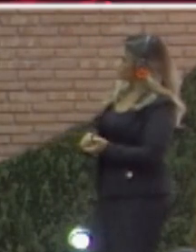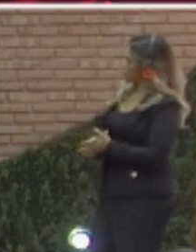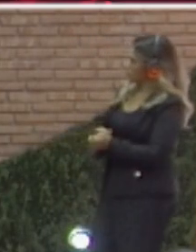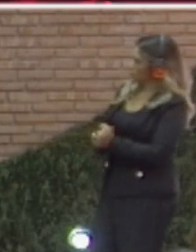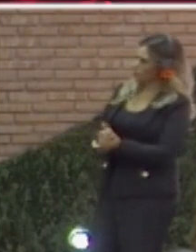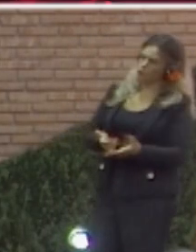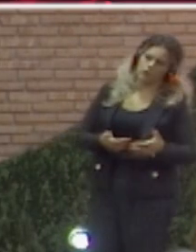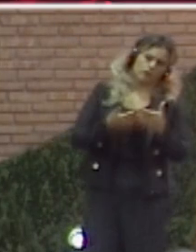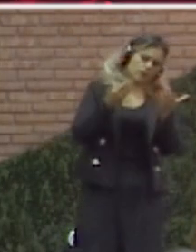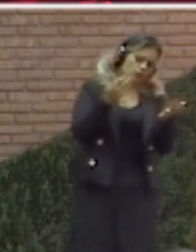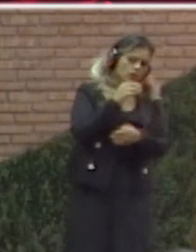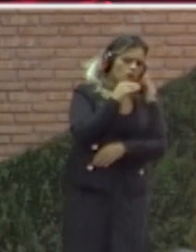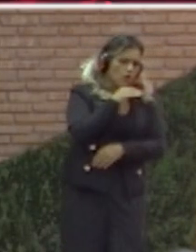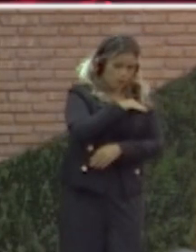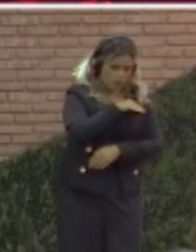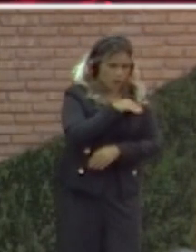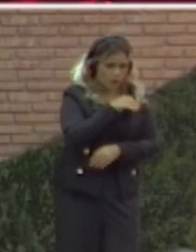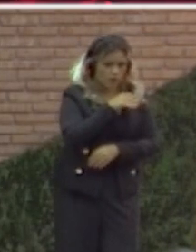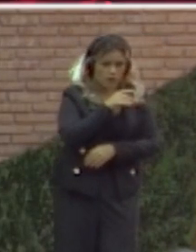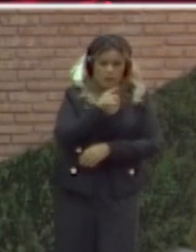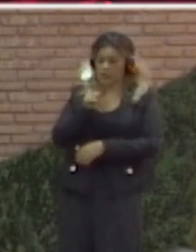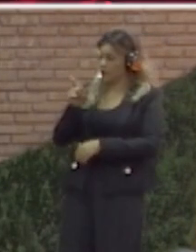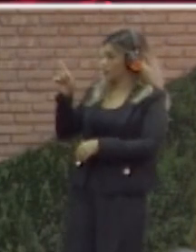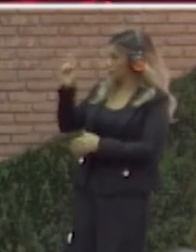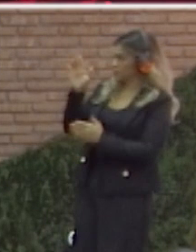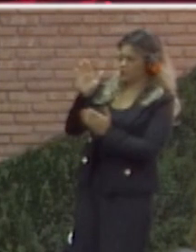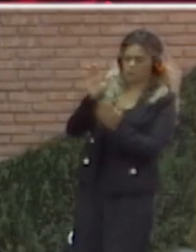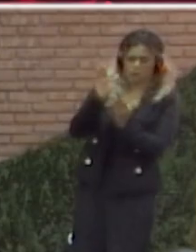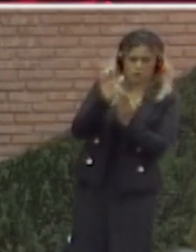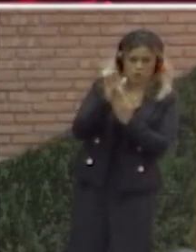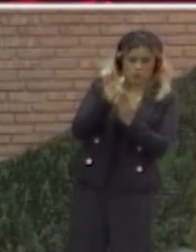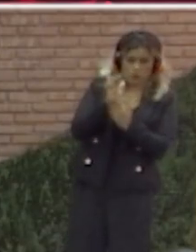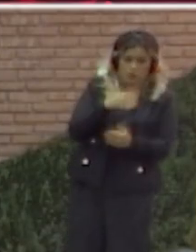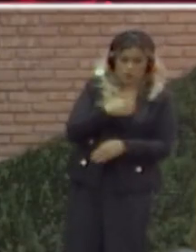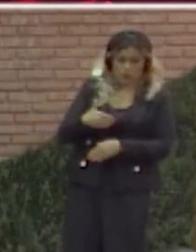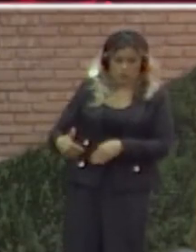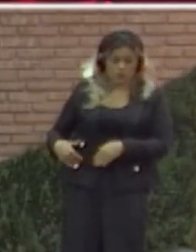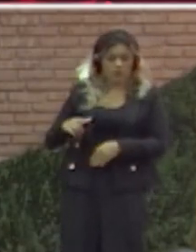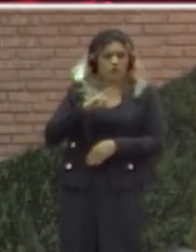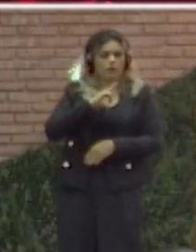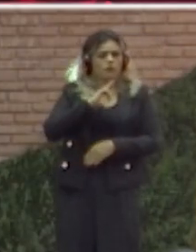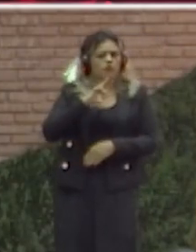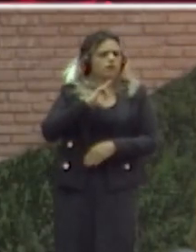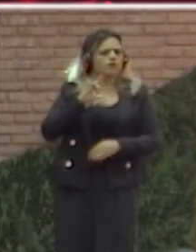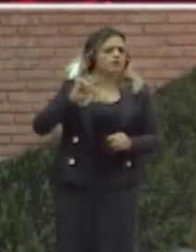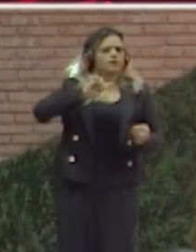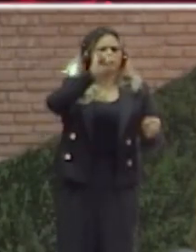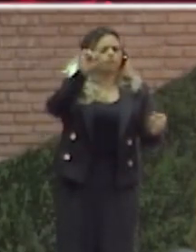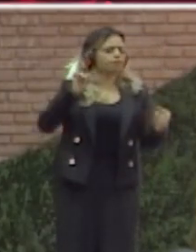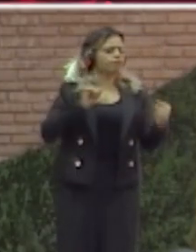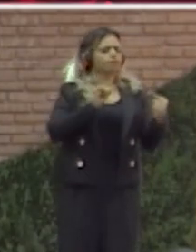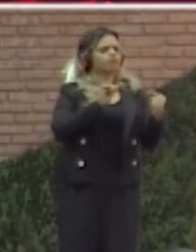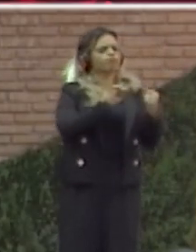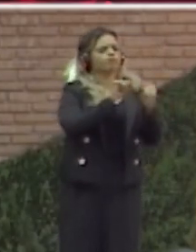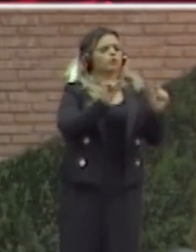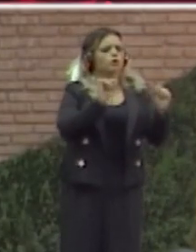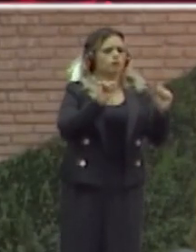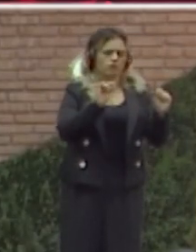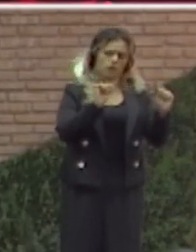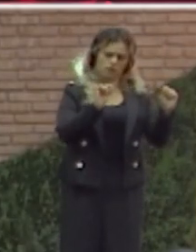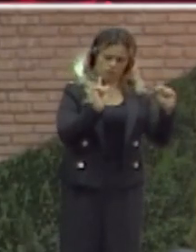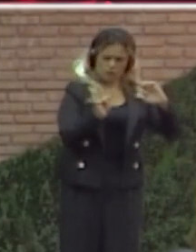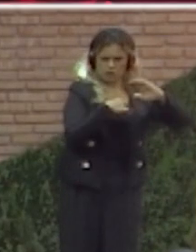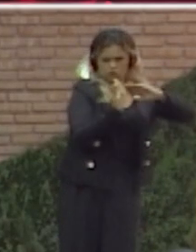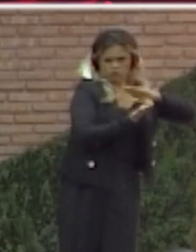E, claro, que essa ideia que o governo tem, ela alinha perfeitamente com a ideia que a Macy